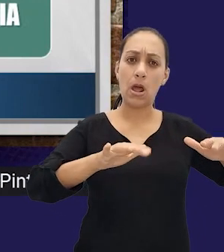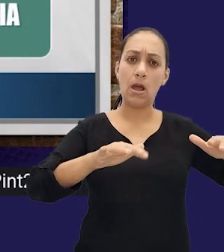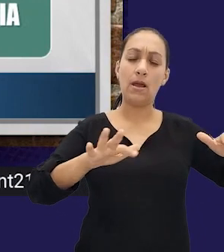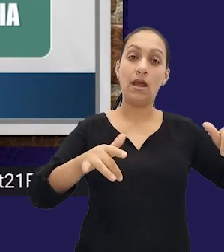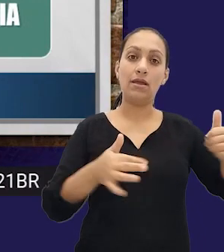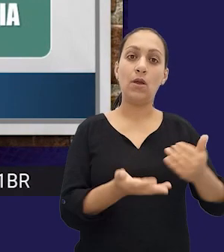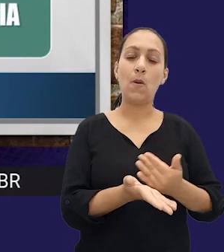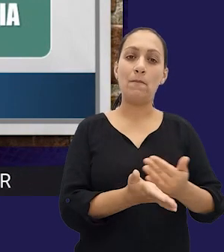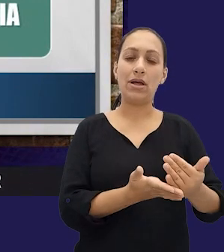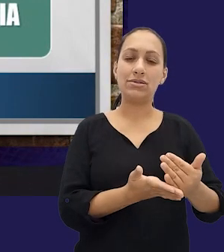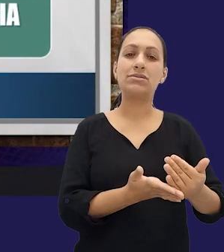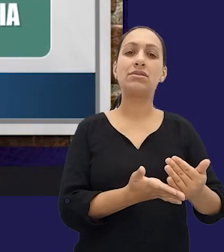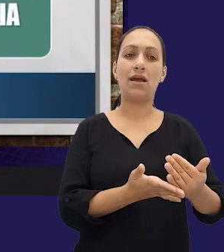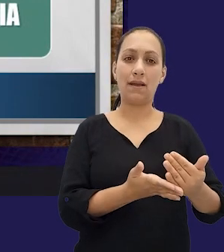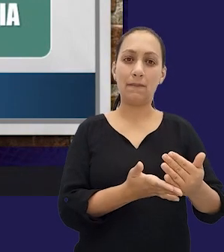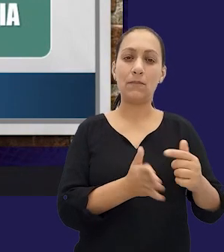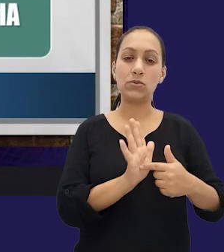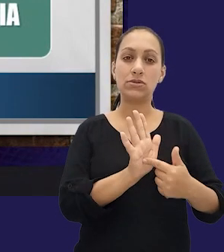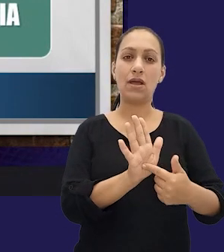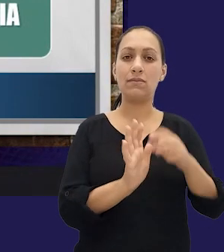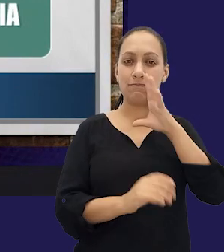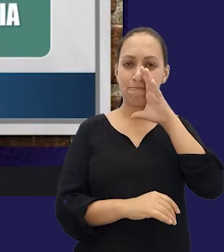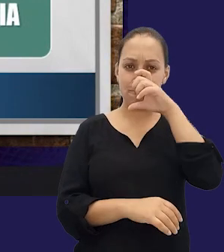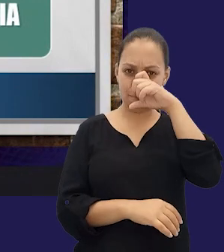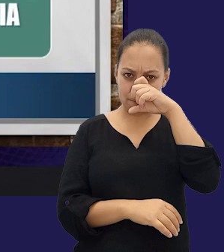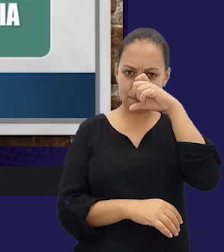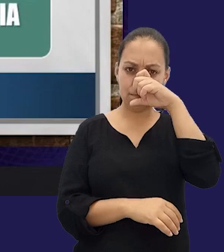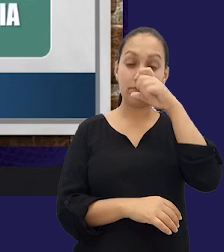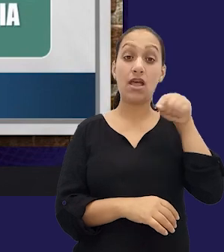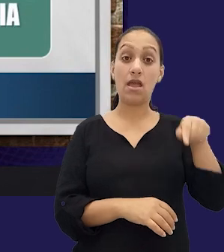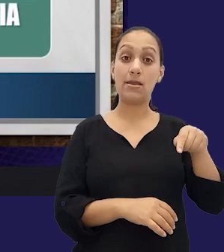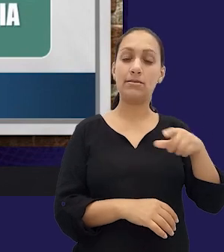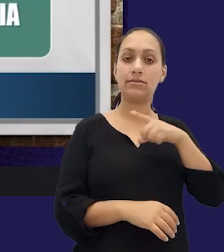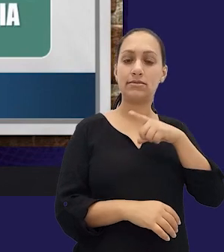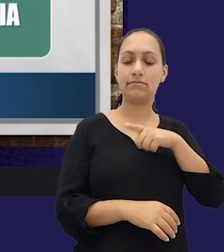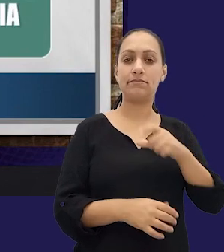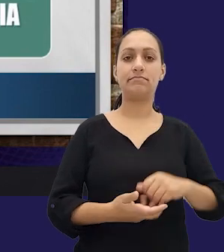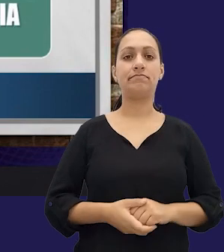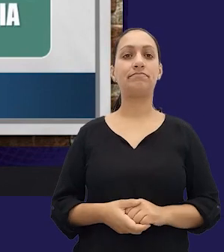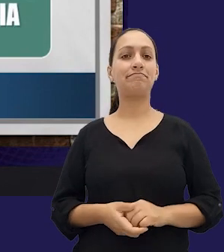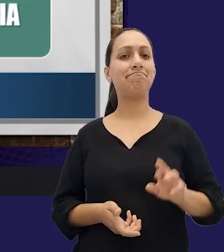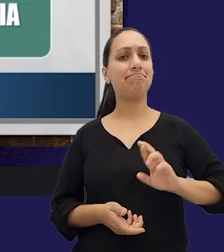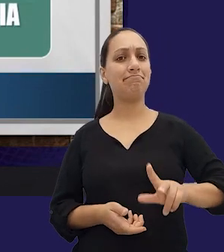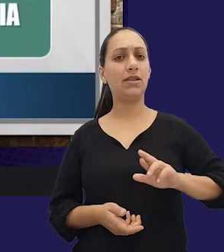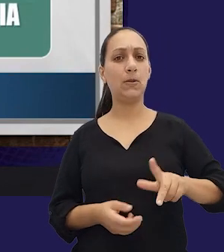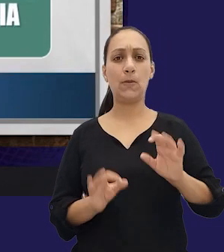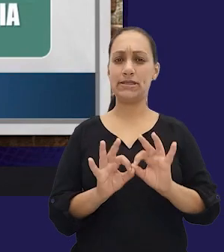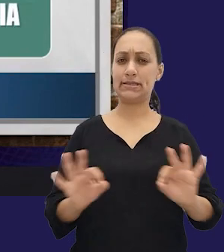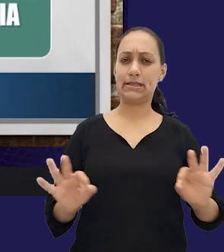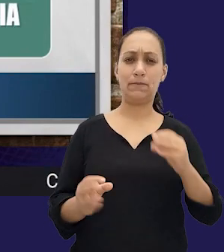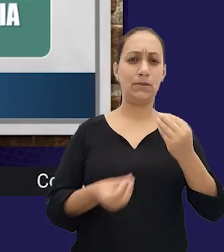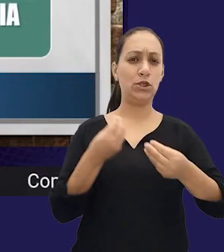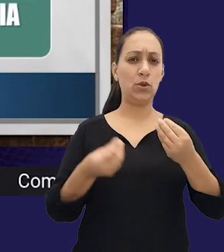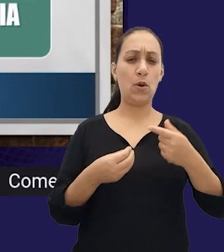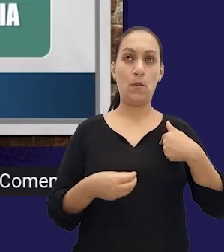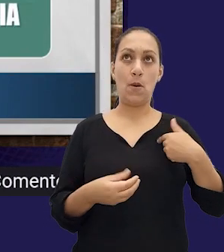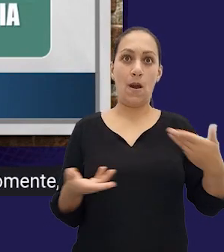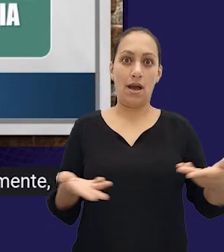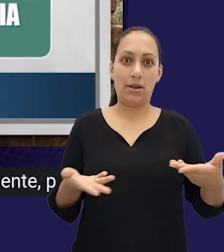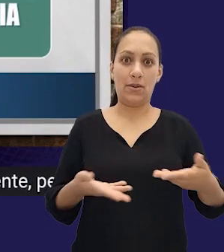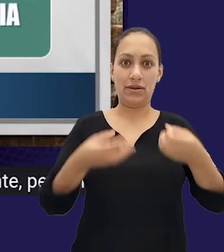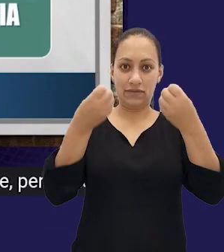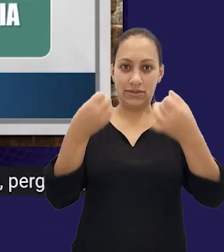a expressar essas resistências que eles podem ir acumulando. Isso não é assim tão simples quanto eu estou trazendo aqui,